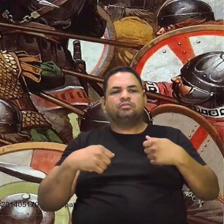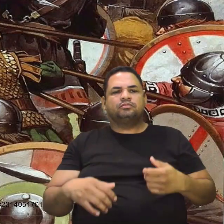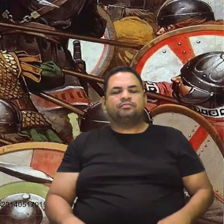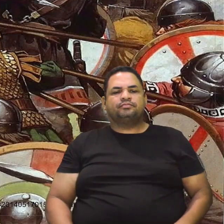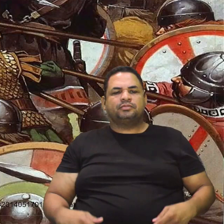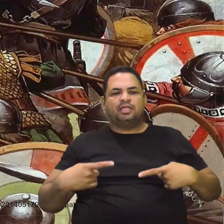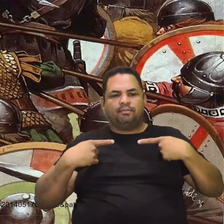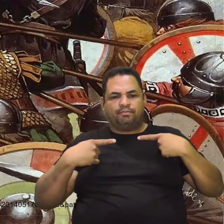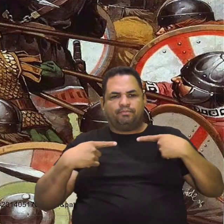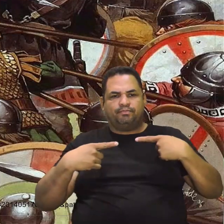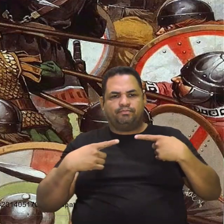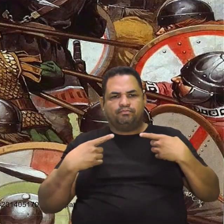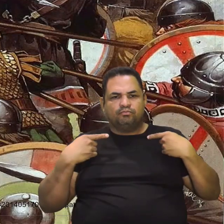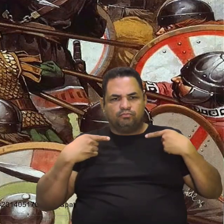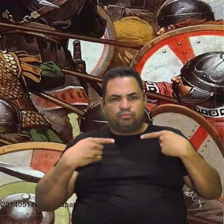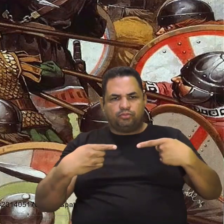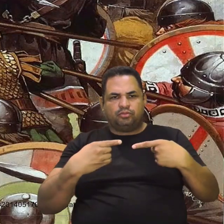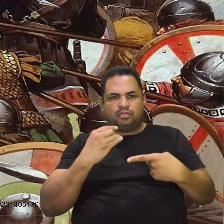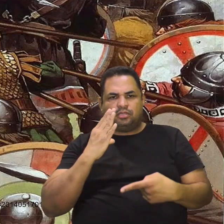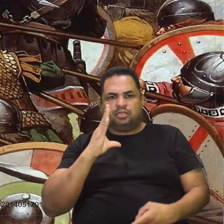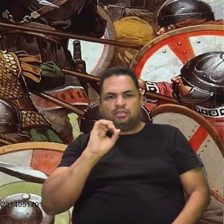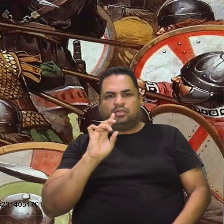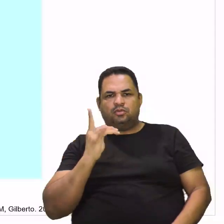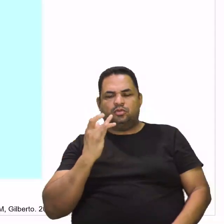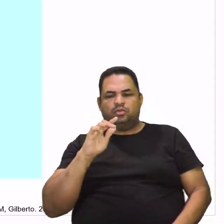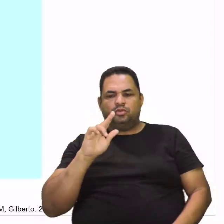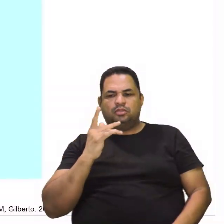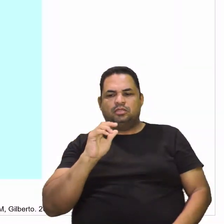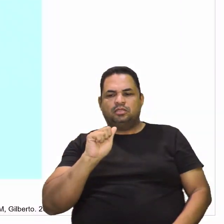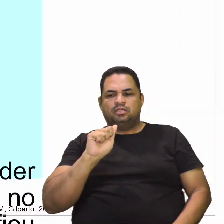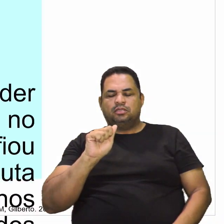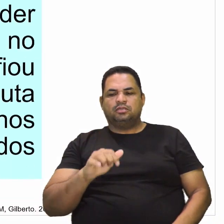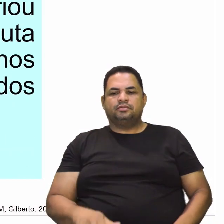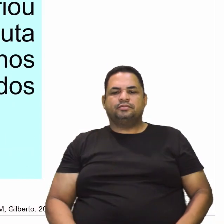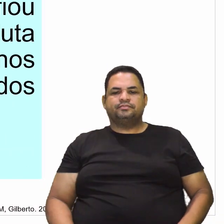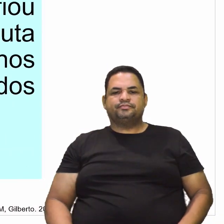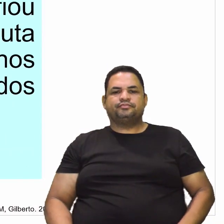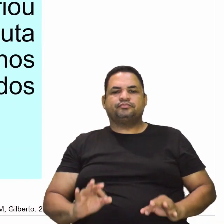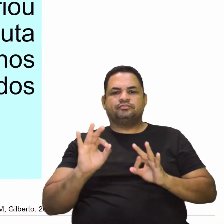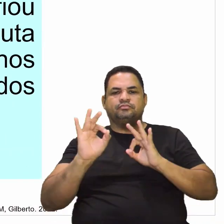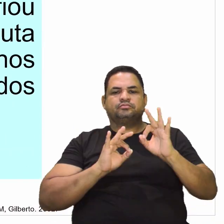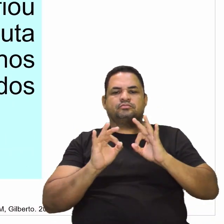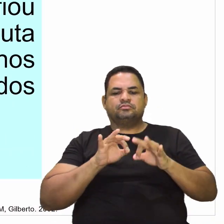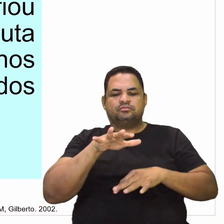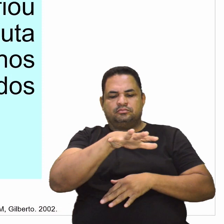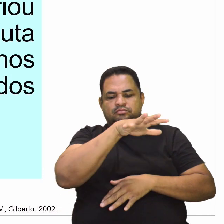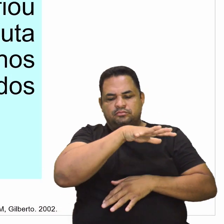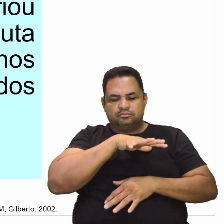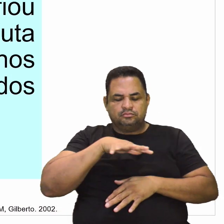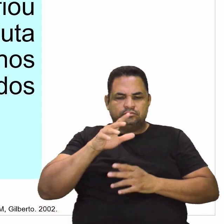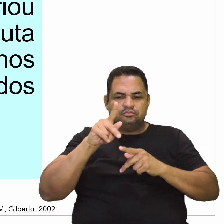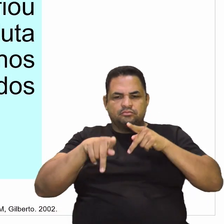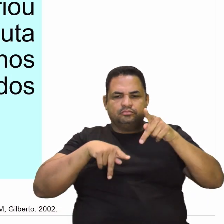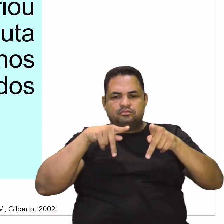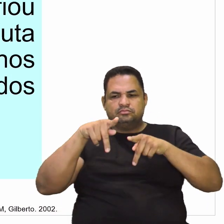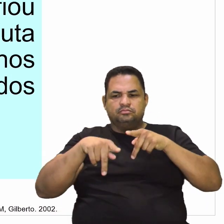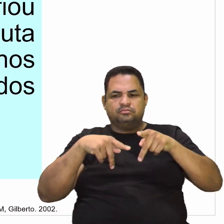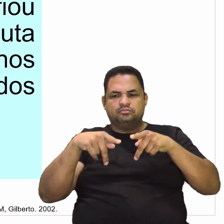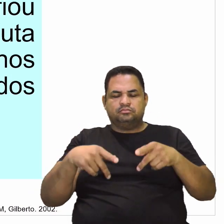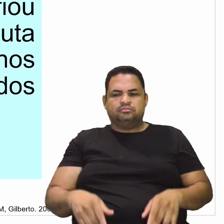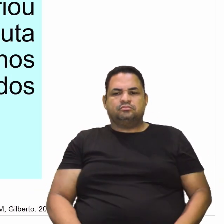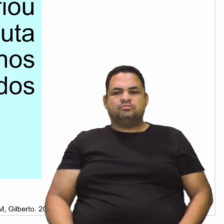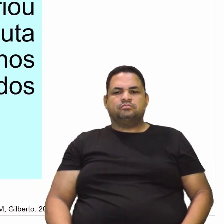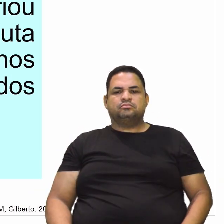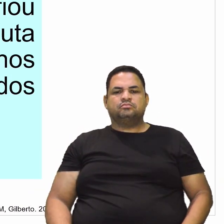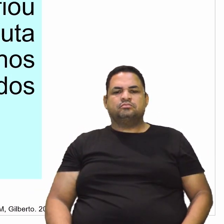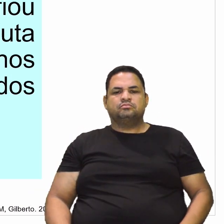Essa é a chamada Batalha de Catalunha, é a batalha que vai definir os territórios para o povo,